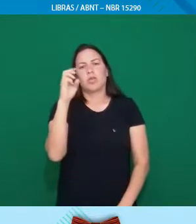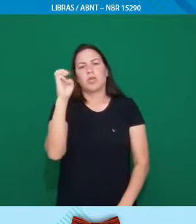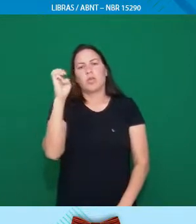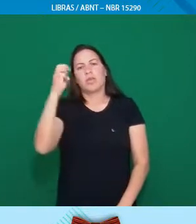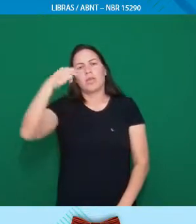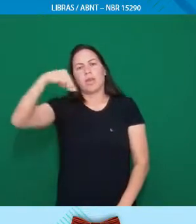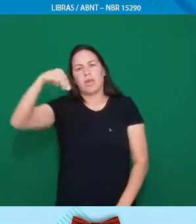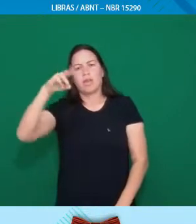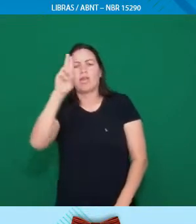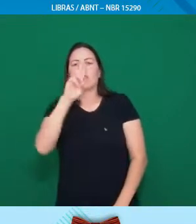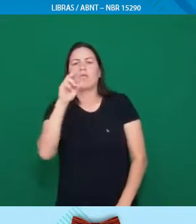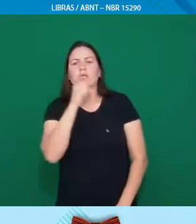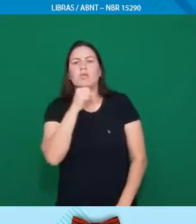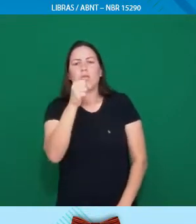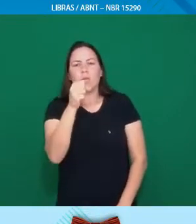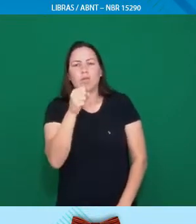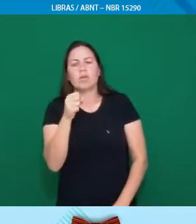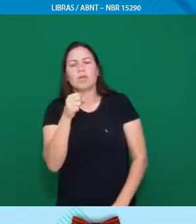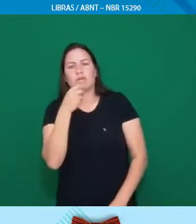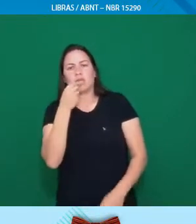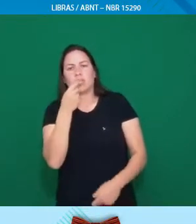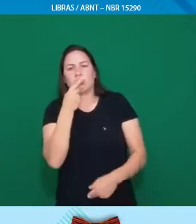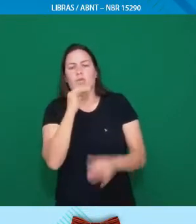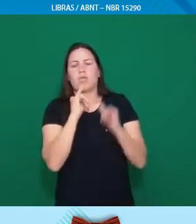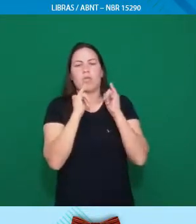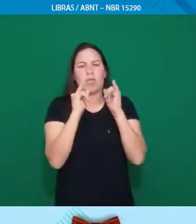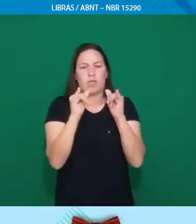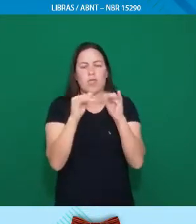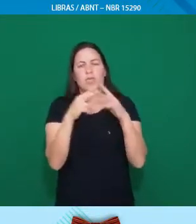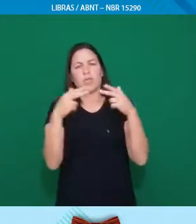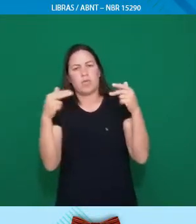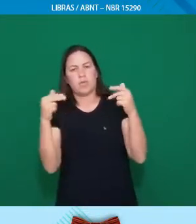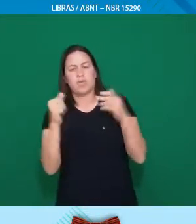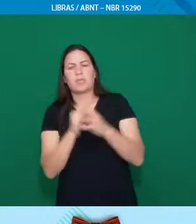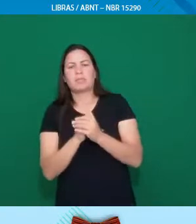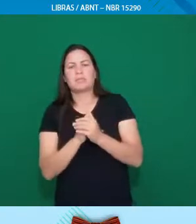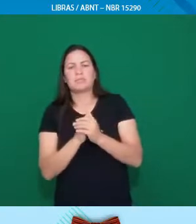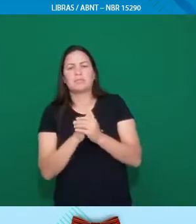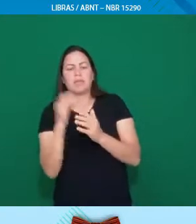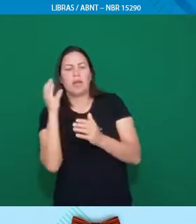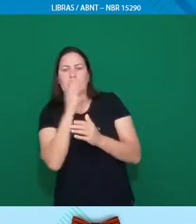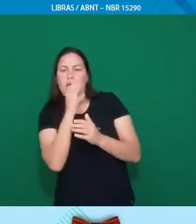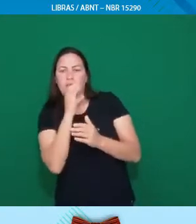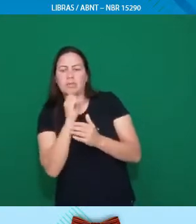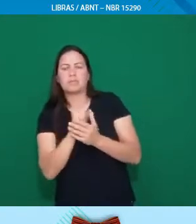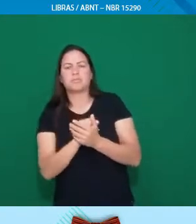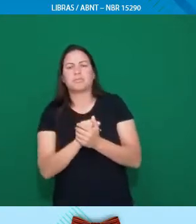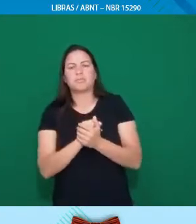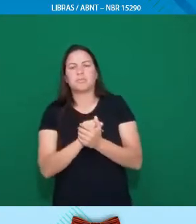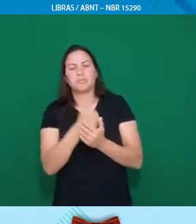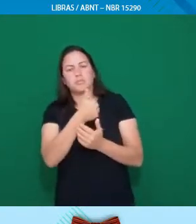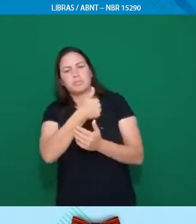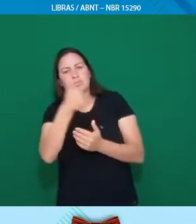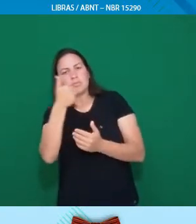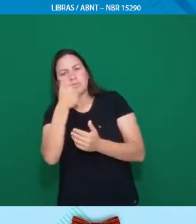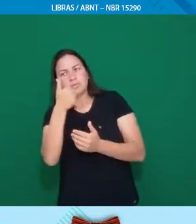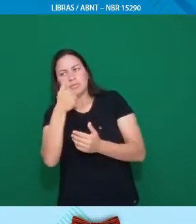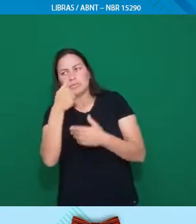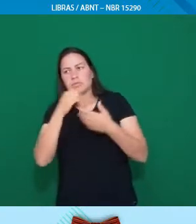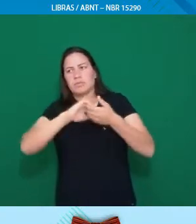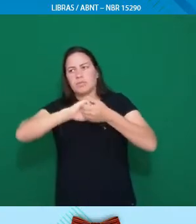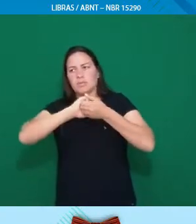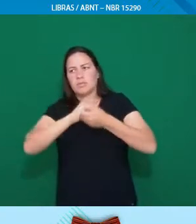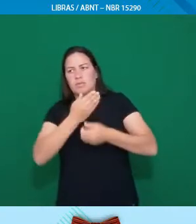dem a presidente não vou fazer uso da Tribuna só dá algumas informações rápido primeiramente